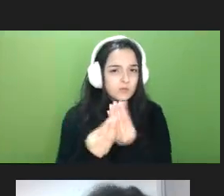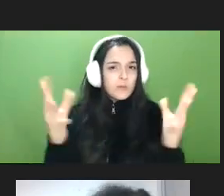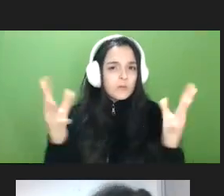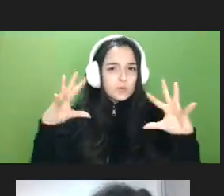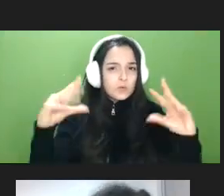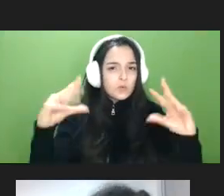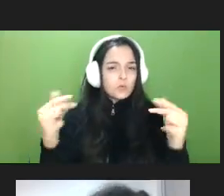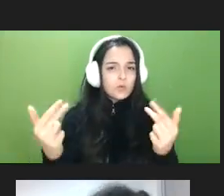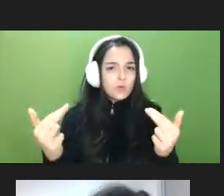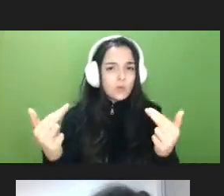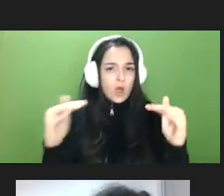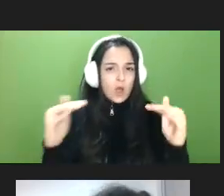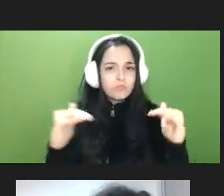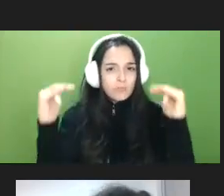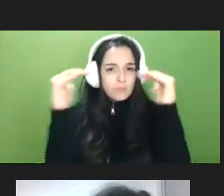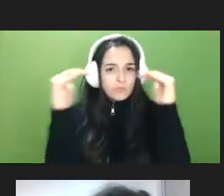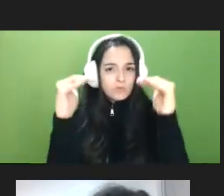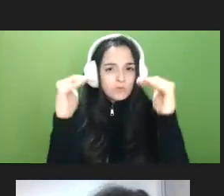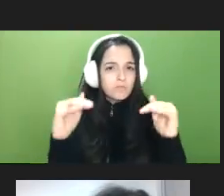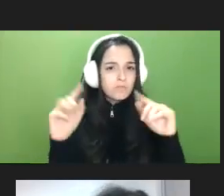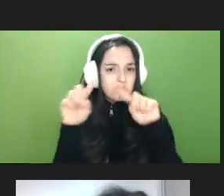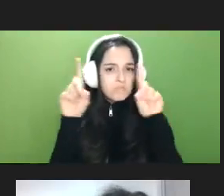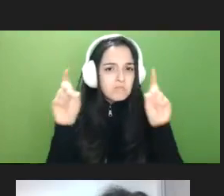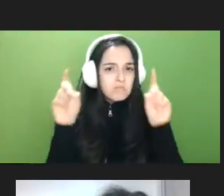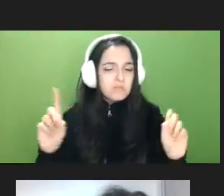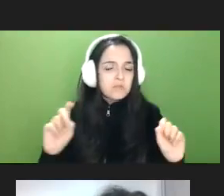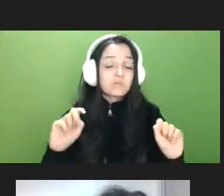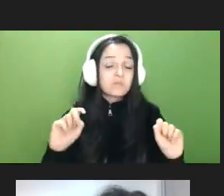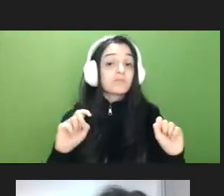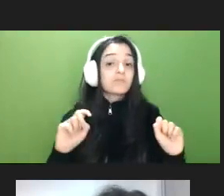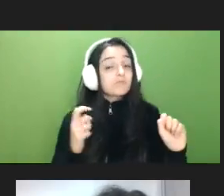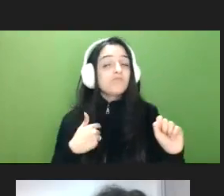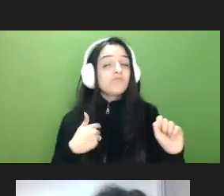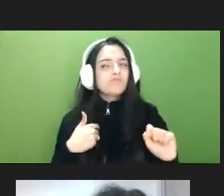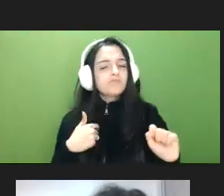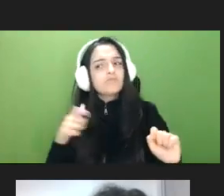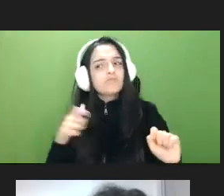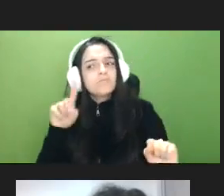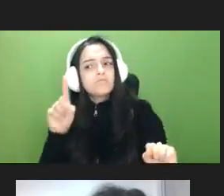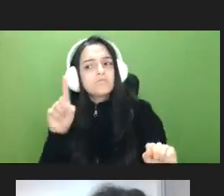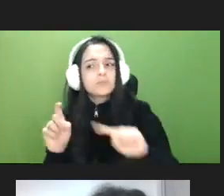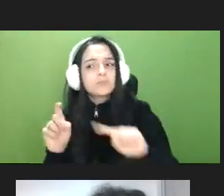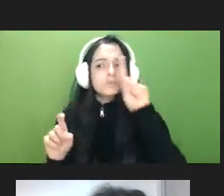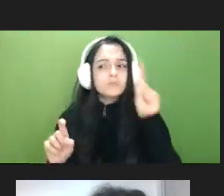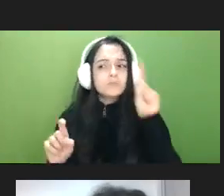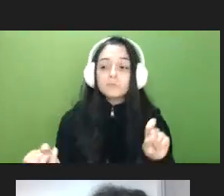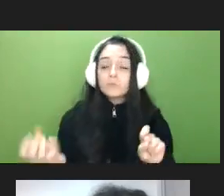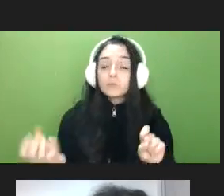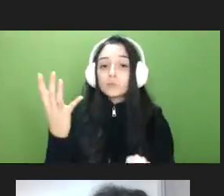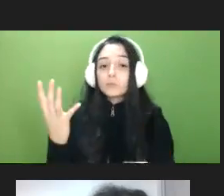atingir? Enfim, foram questões aí que foram surgindo, algumas construções bem bacanas.